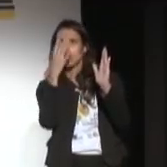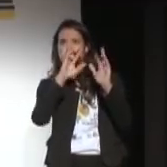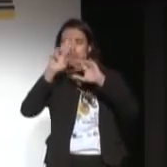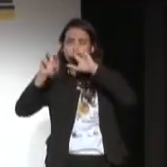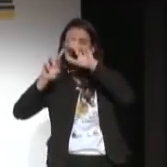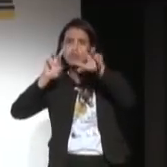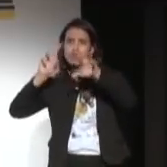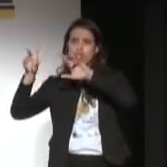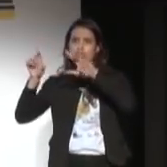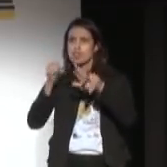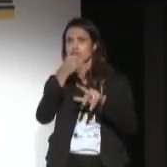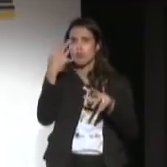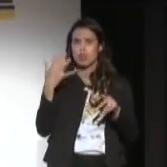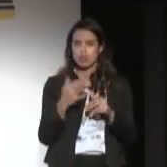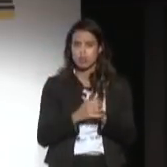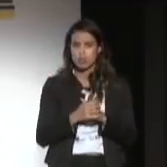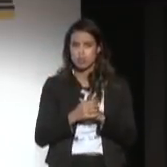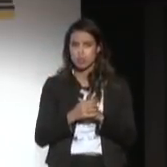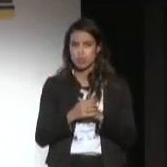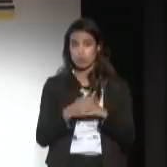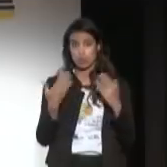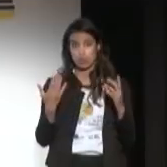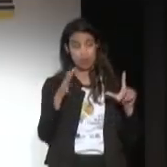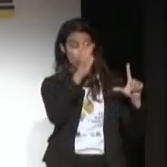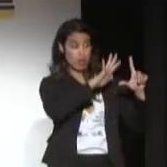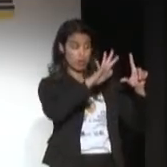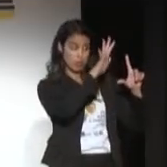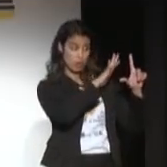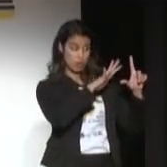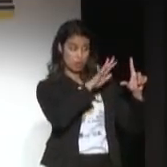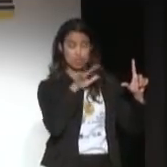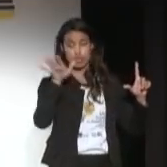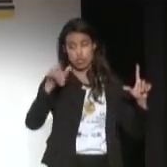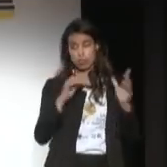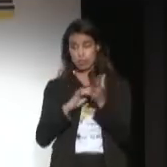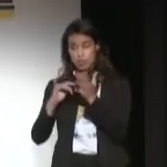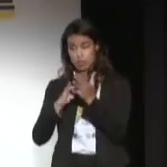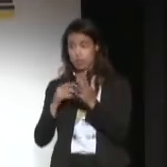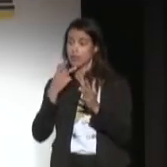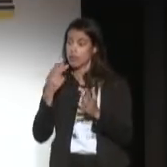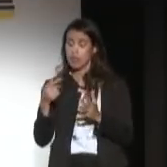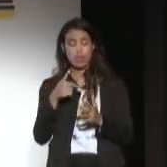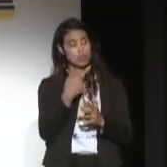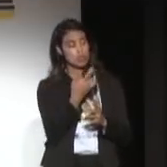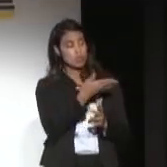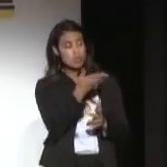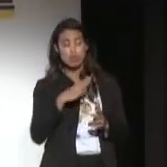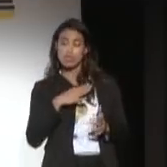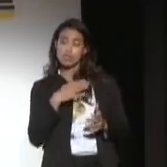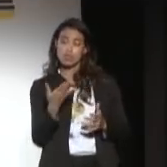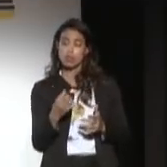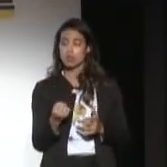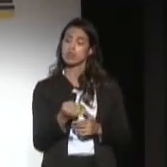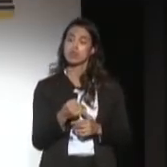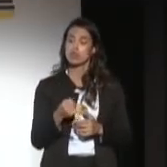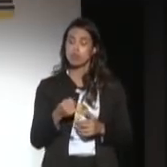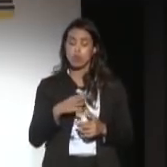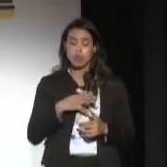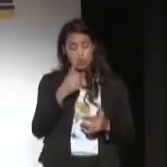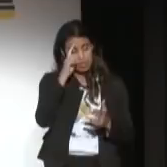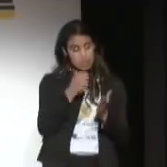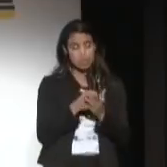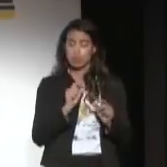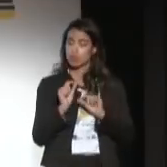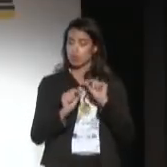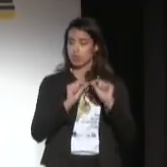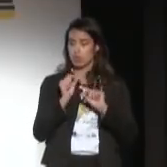Olhar essa imagem, precisa dizer ao secretário quais são as ações dele, enquanto secretário, precisa dizer às redes quais são as ações que uma